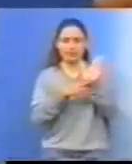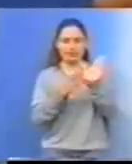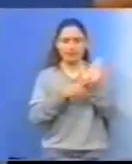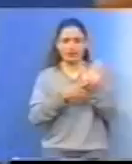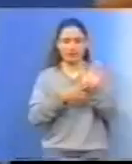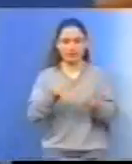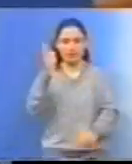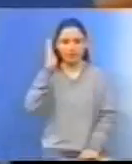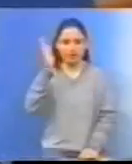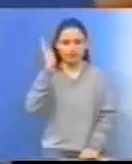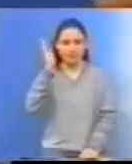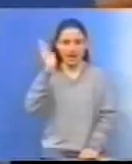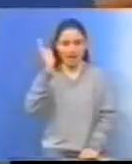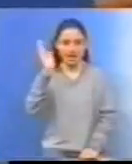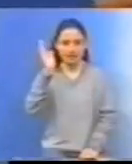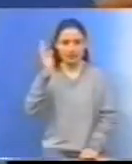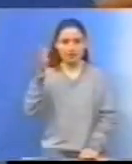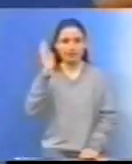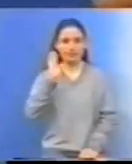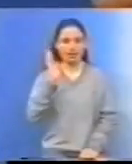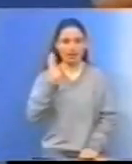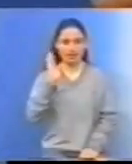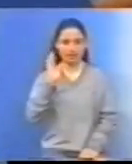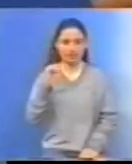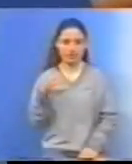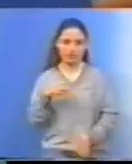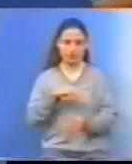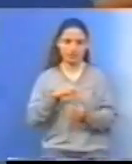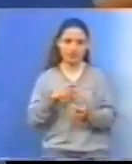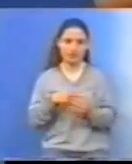está dizendo que Jesus virá, não vai adiantar.